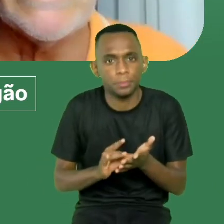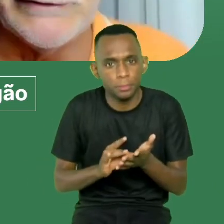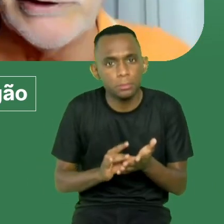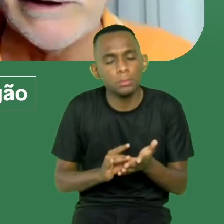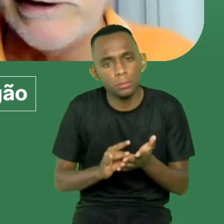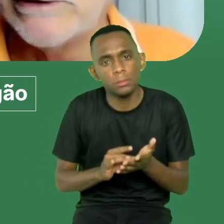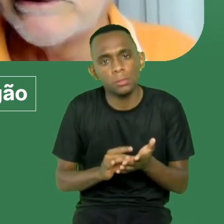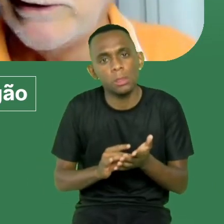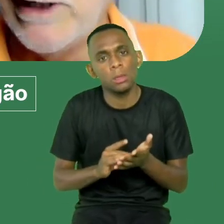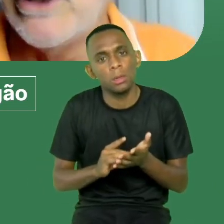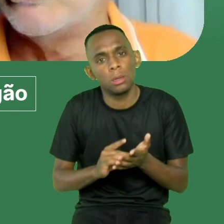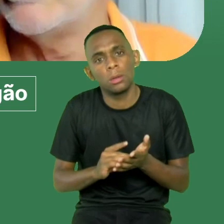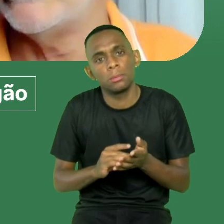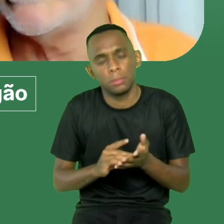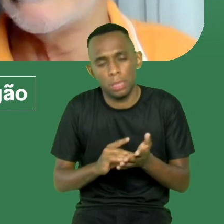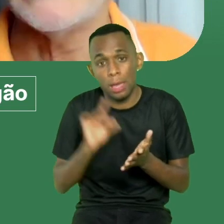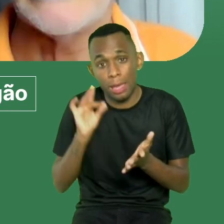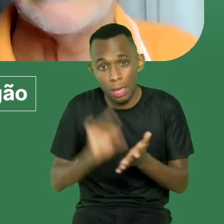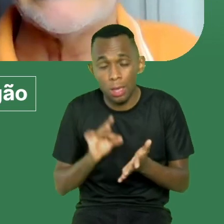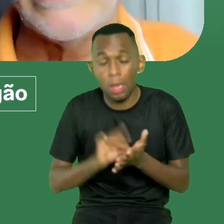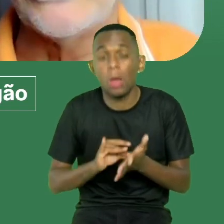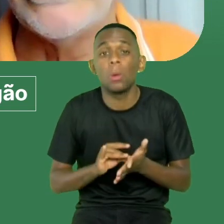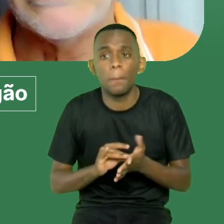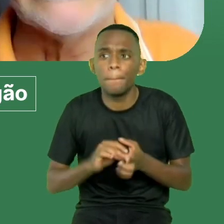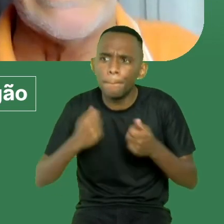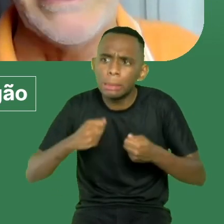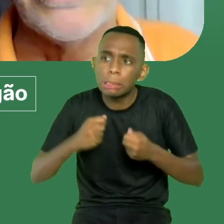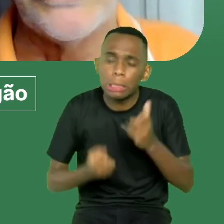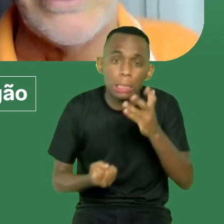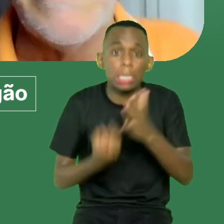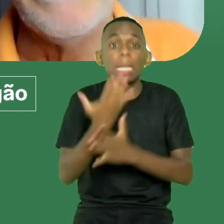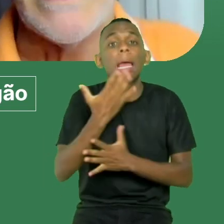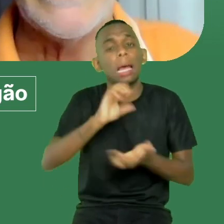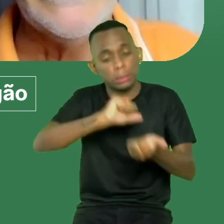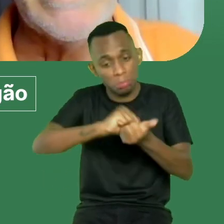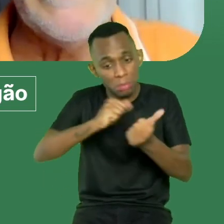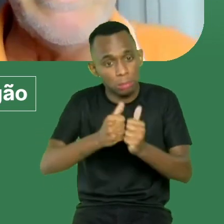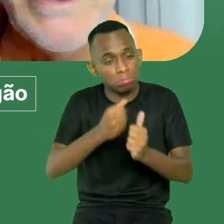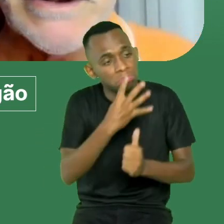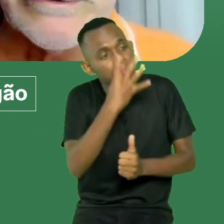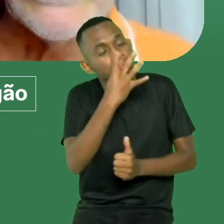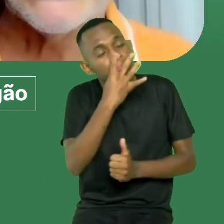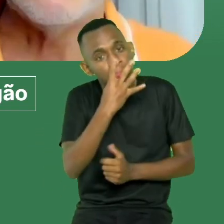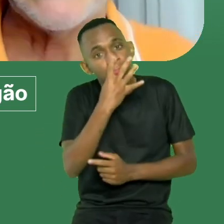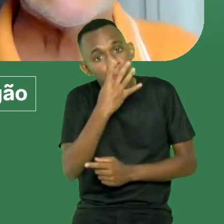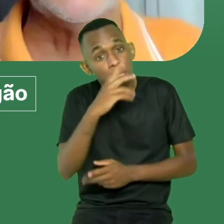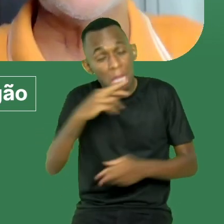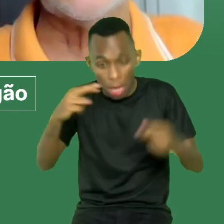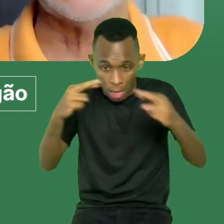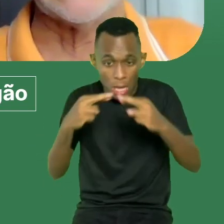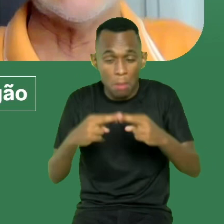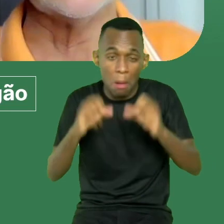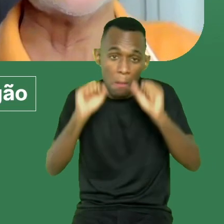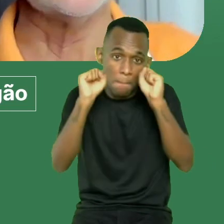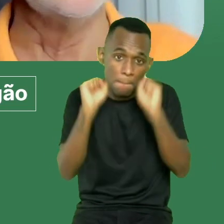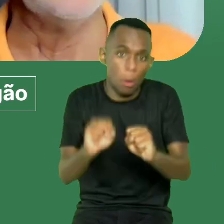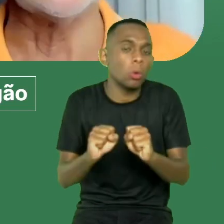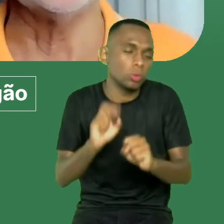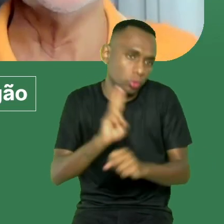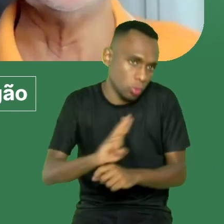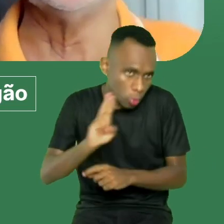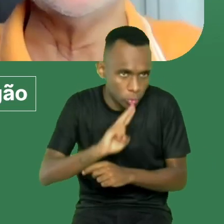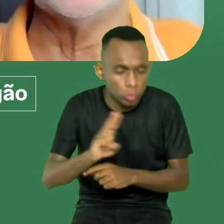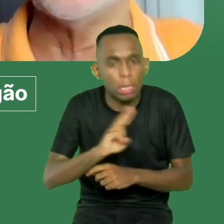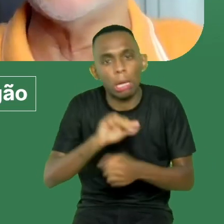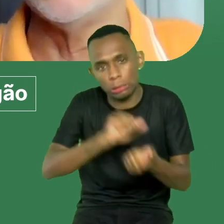ser acessível à criança. Não, você tem que criar certos encantamentos. A rima permite que você faça isso para a criança,